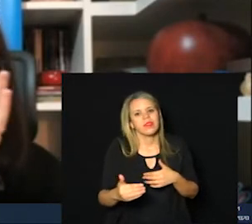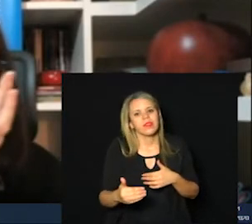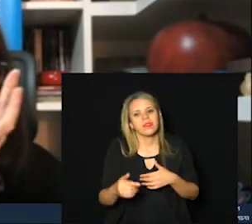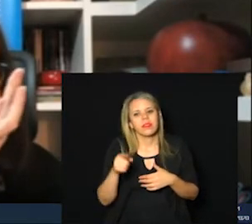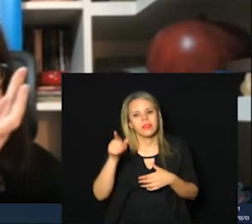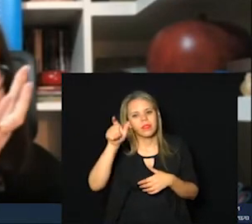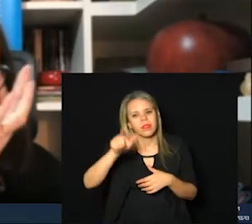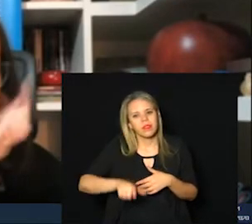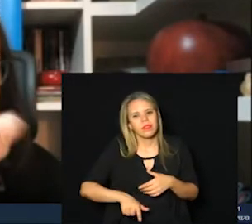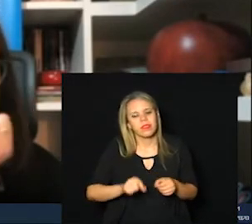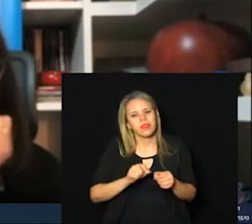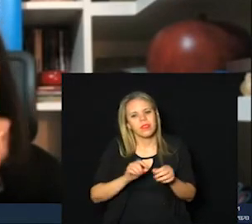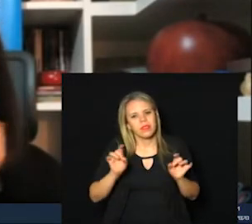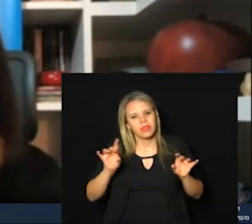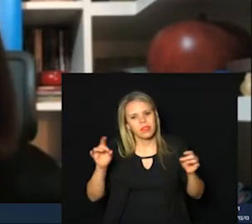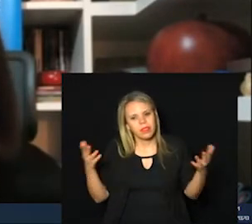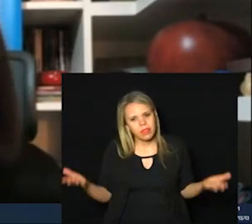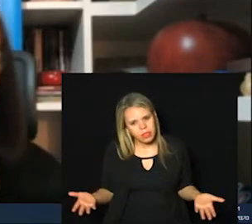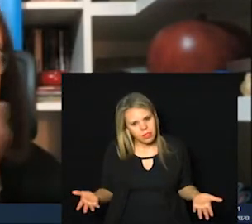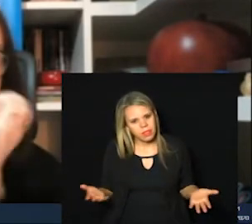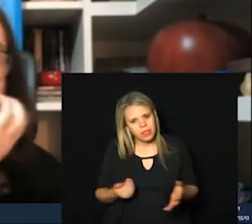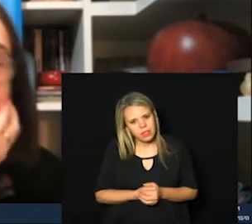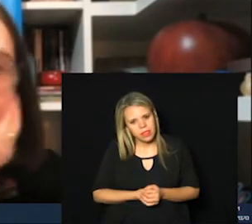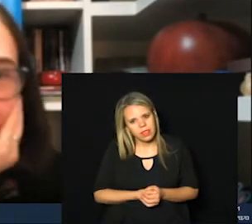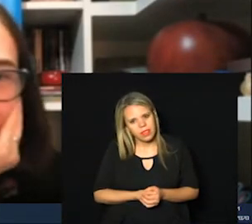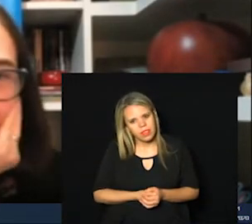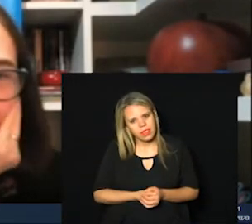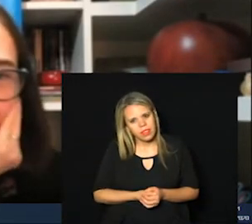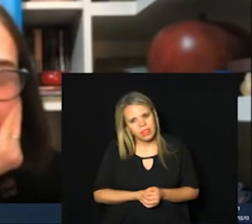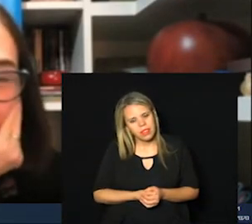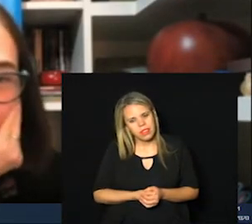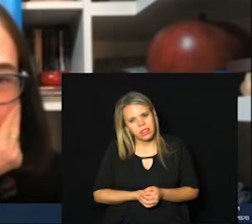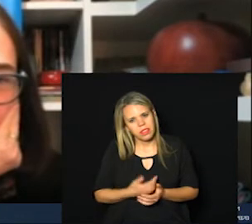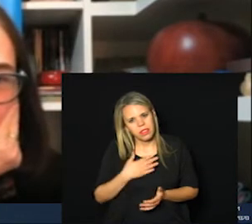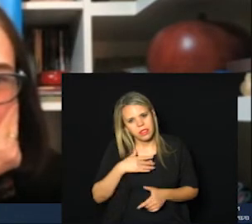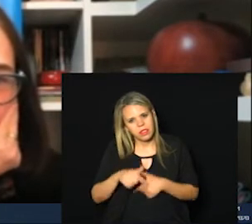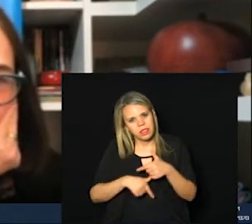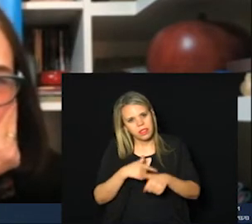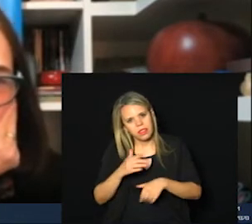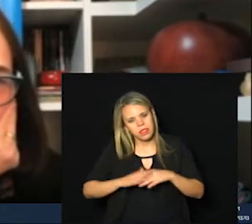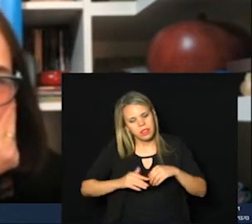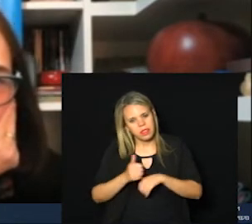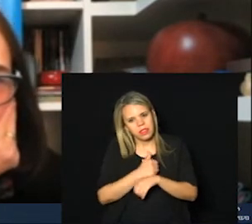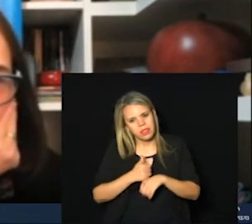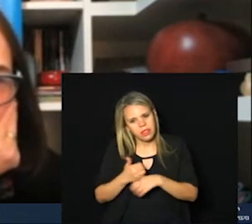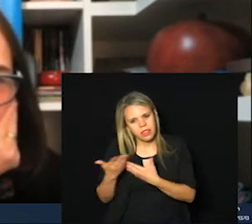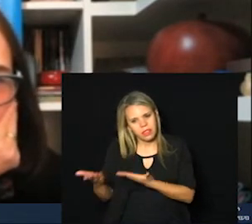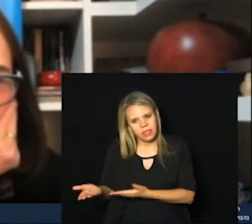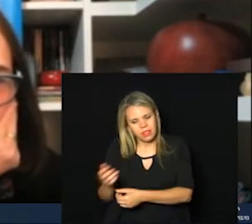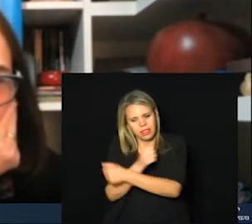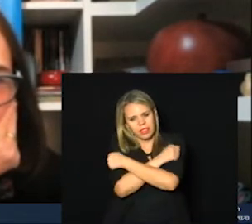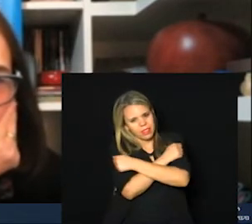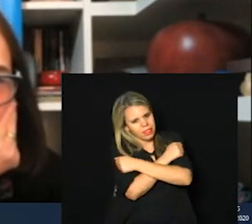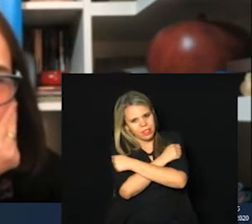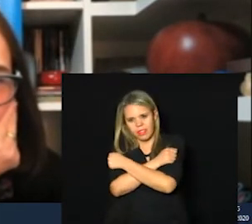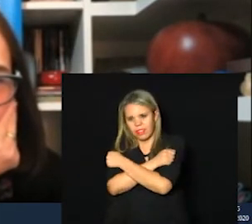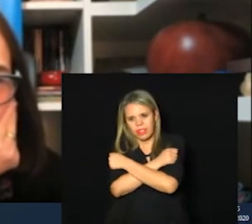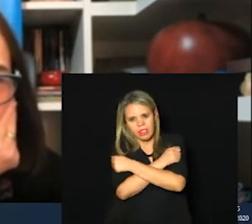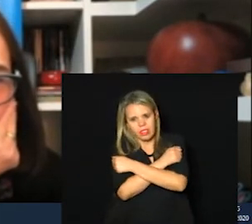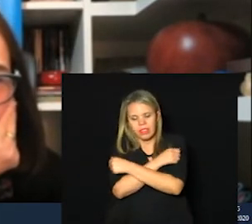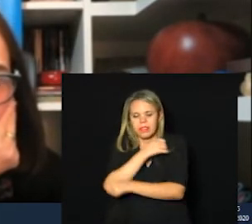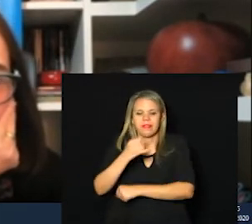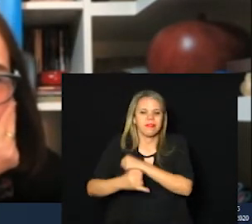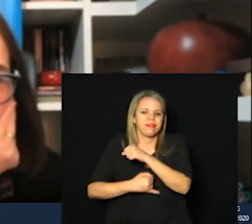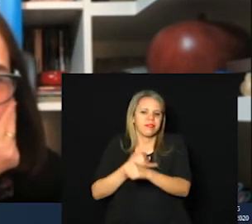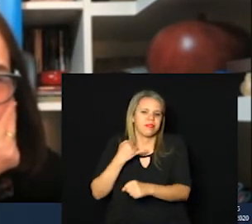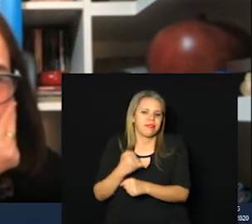pessoas que faz diferença, que tem feito diferença na minha atuação profissional. Então, receba o meu abraço virtual, meu grande carinho por